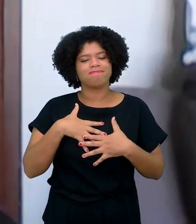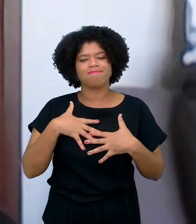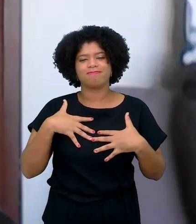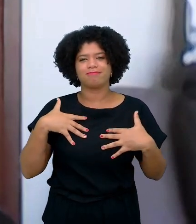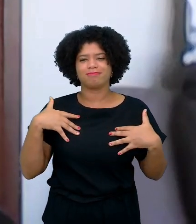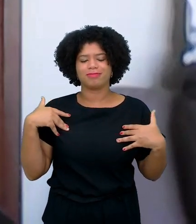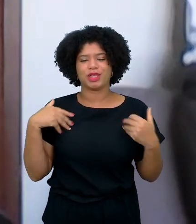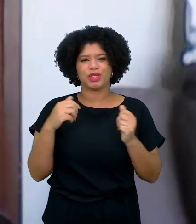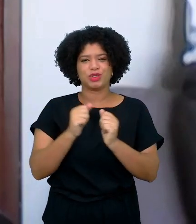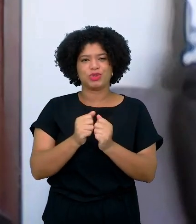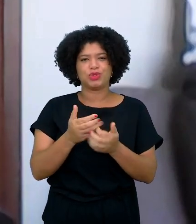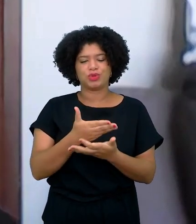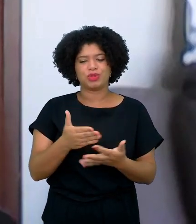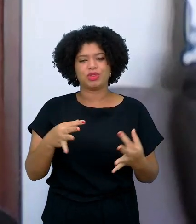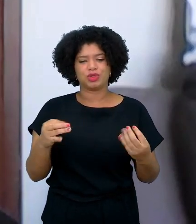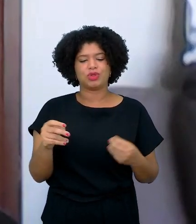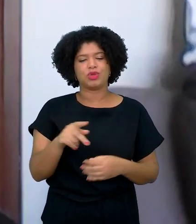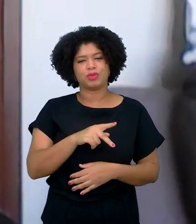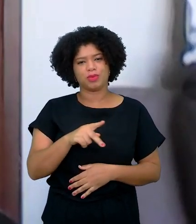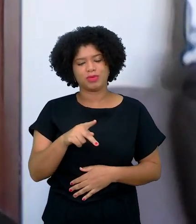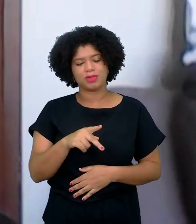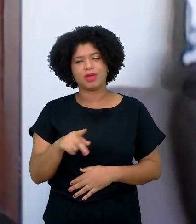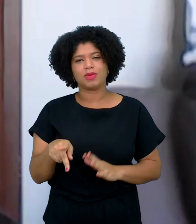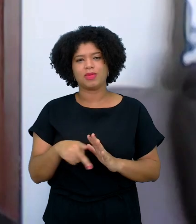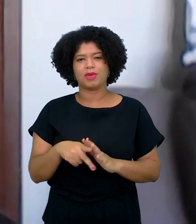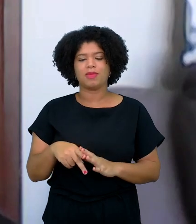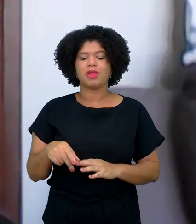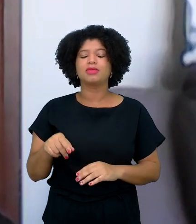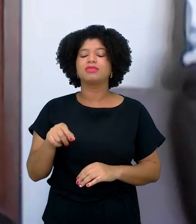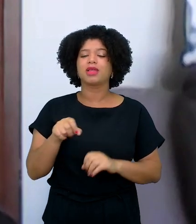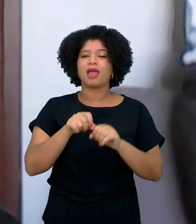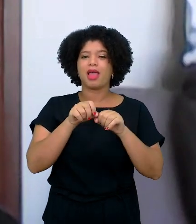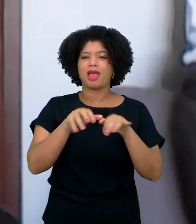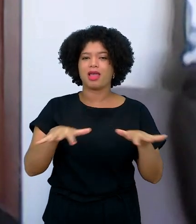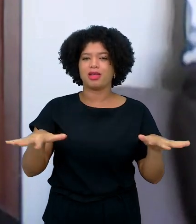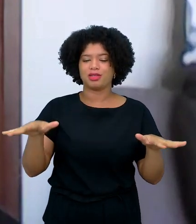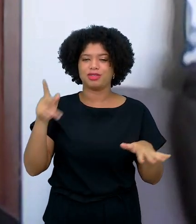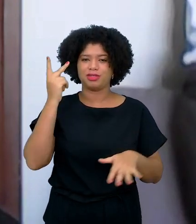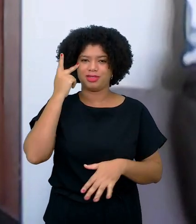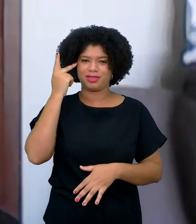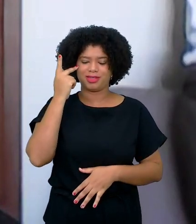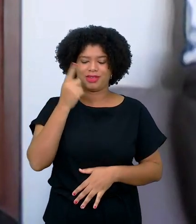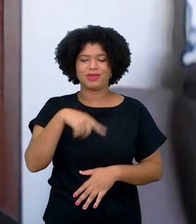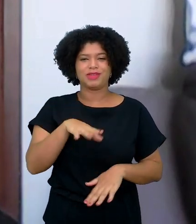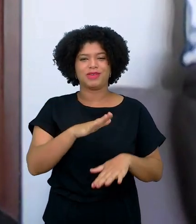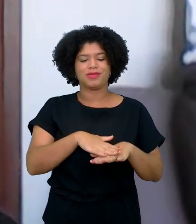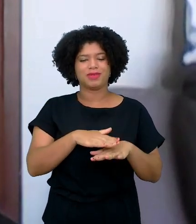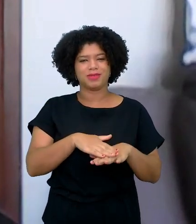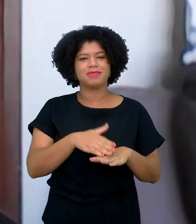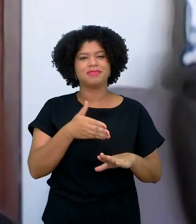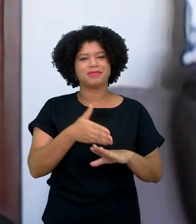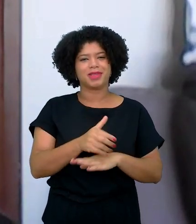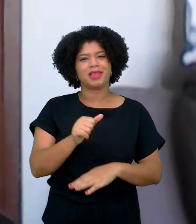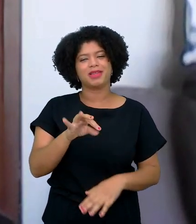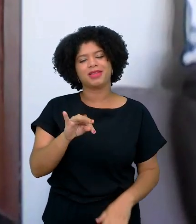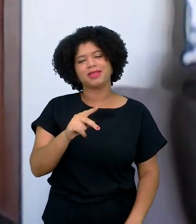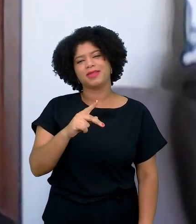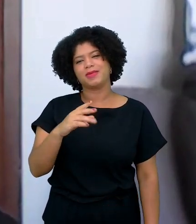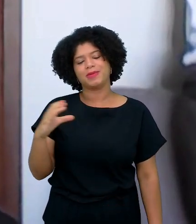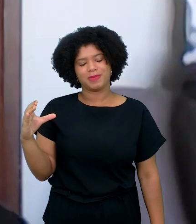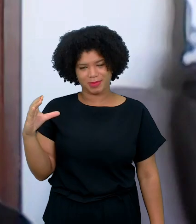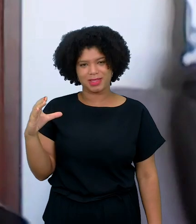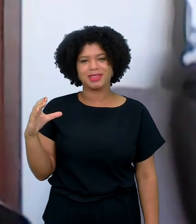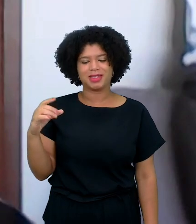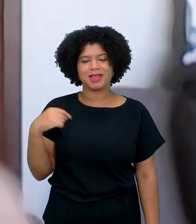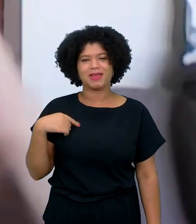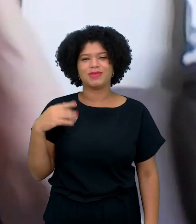muito grande, professores da nossa rede, do Estado de São Paulo, que fazem parte desse programa de recuperação e aprofundamento,